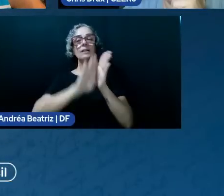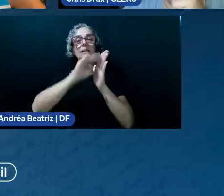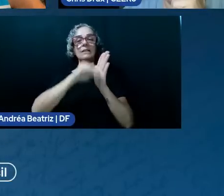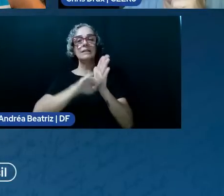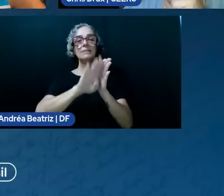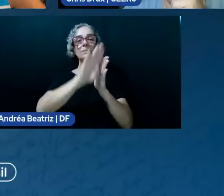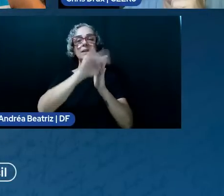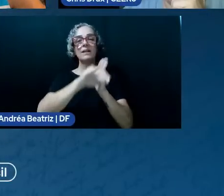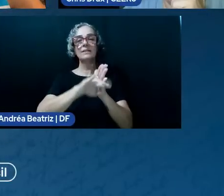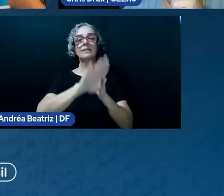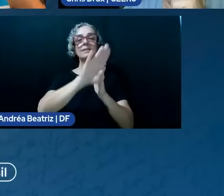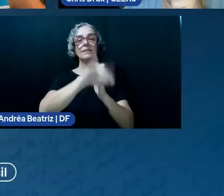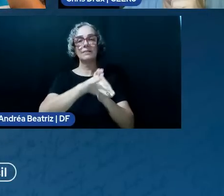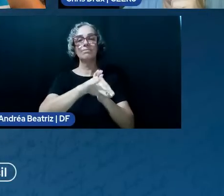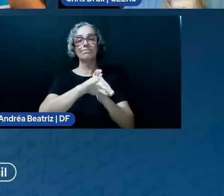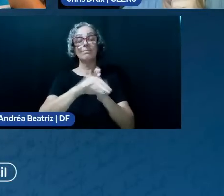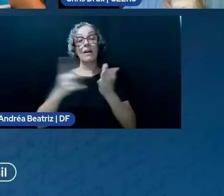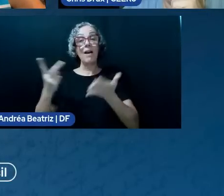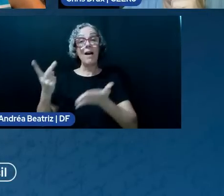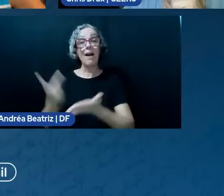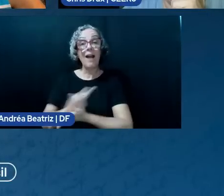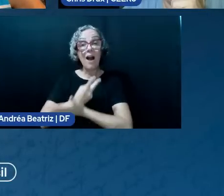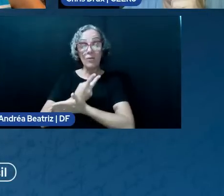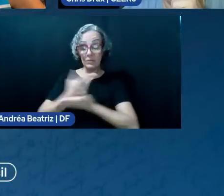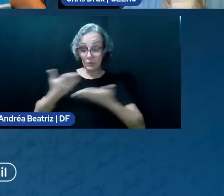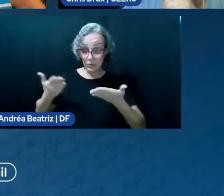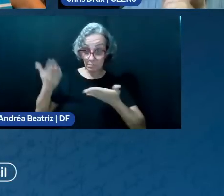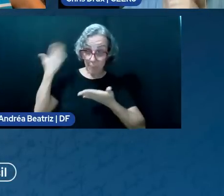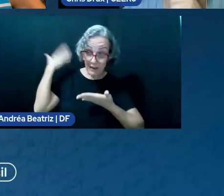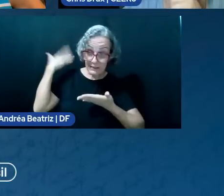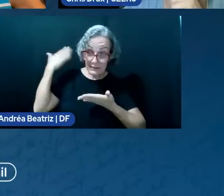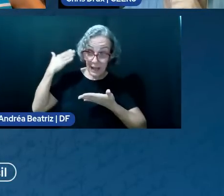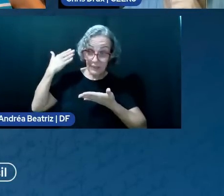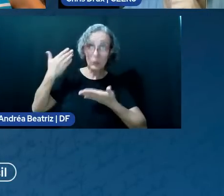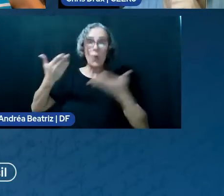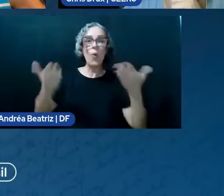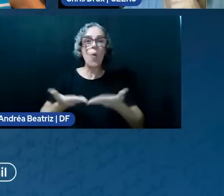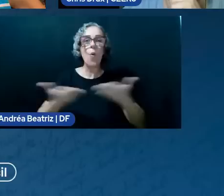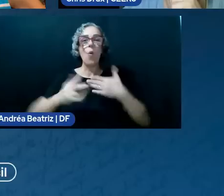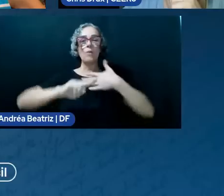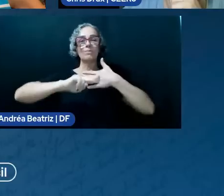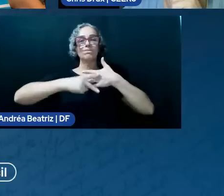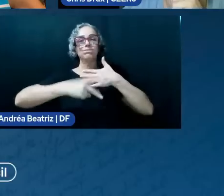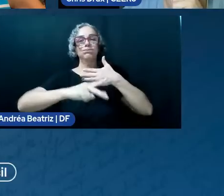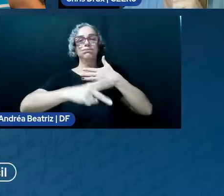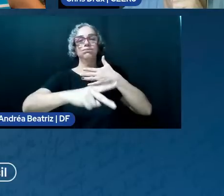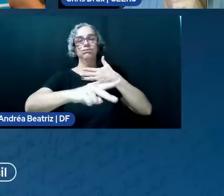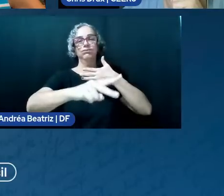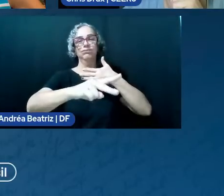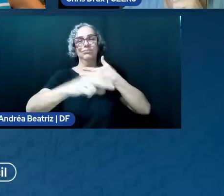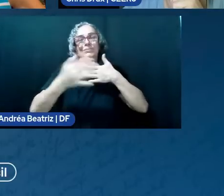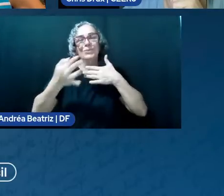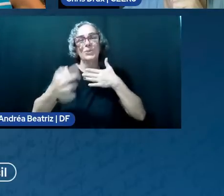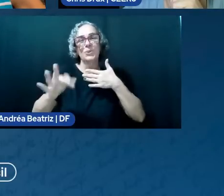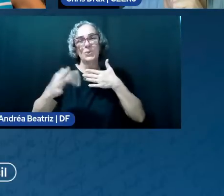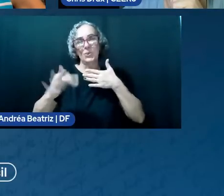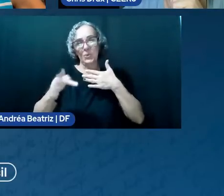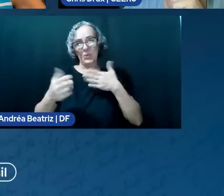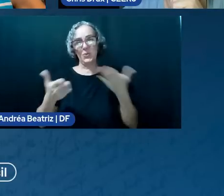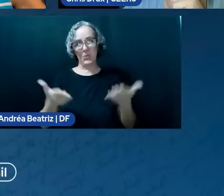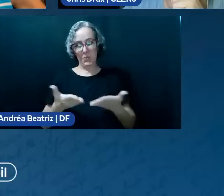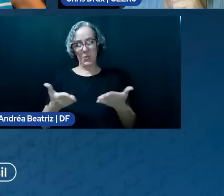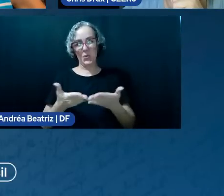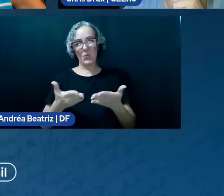do passado que se reflete numa consequência dolorosa do presente. É possível que estivesse no